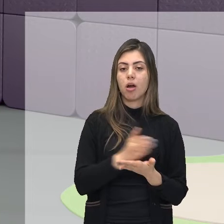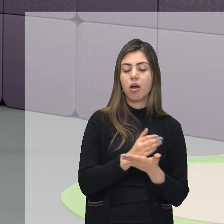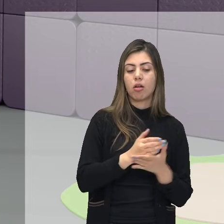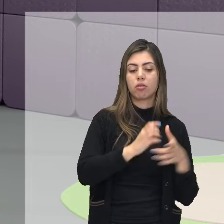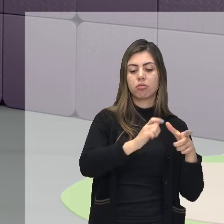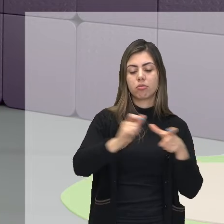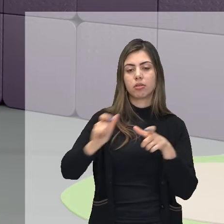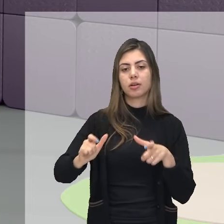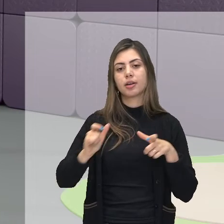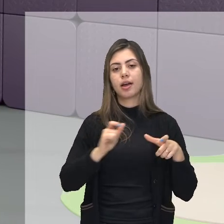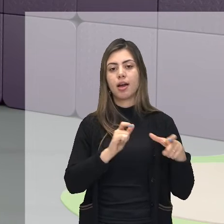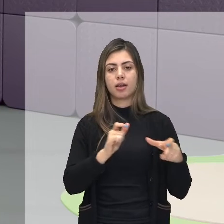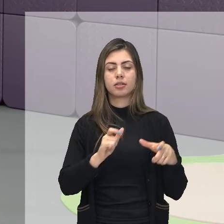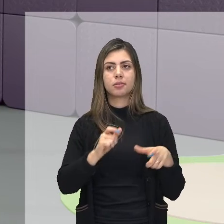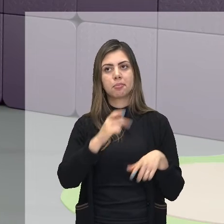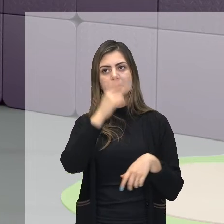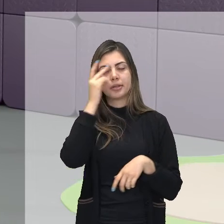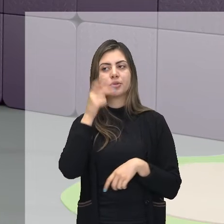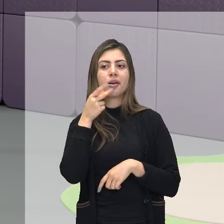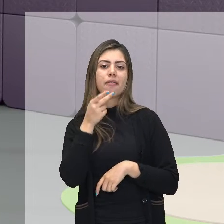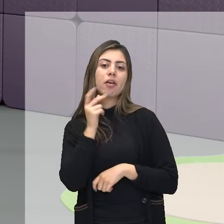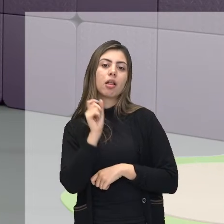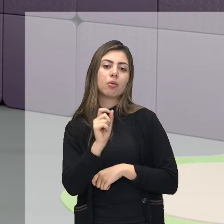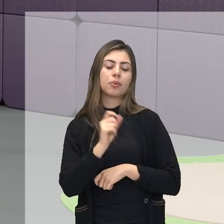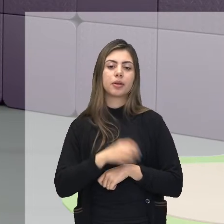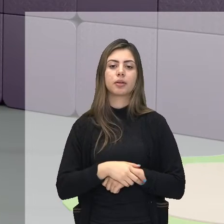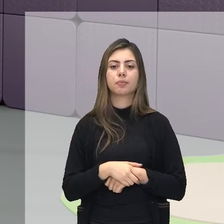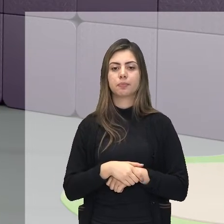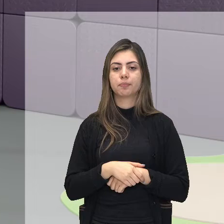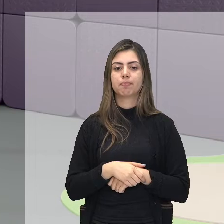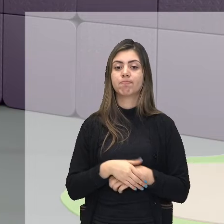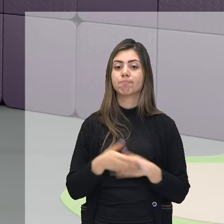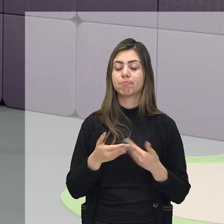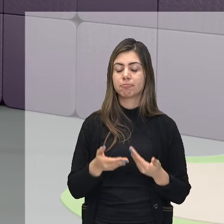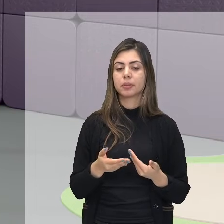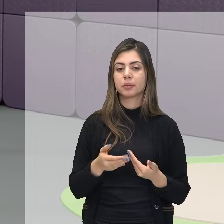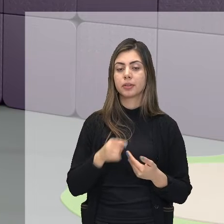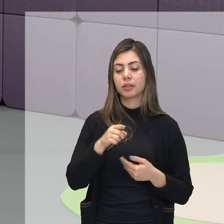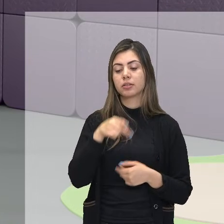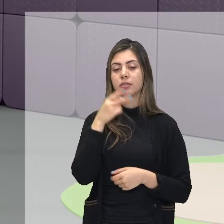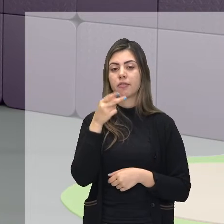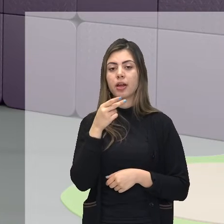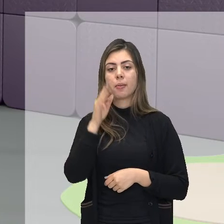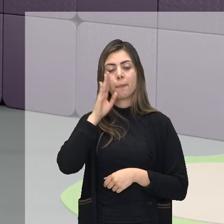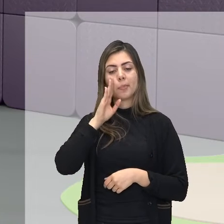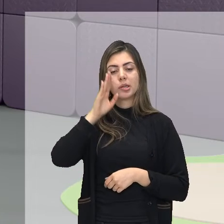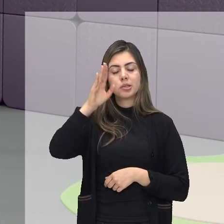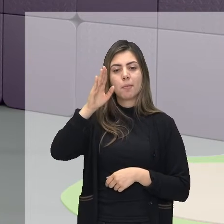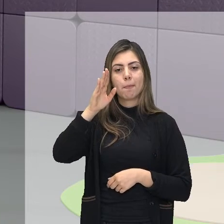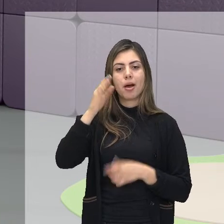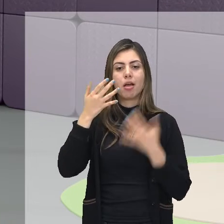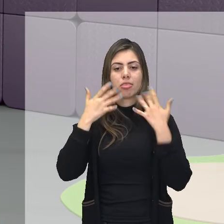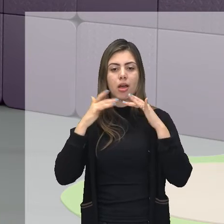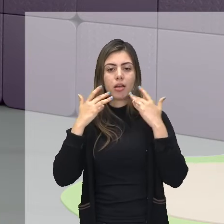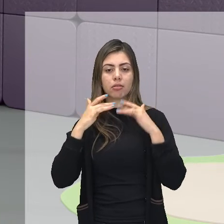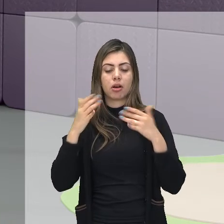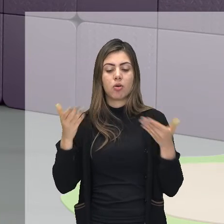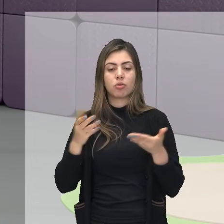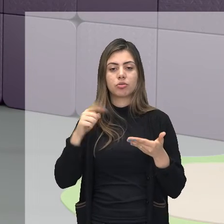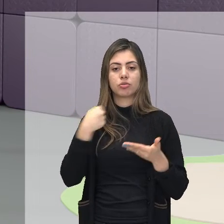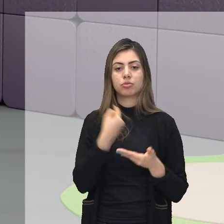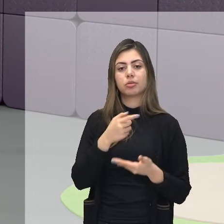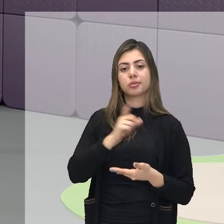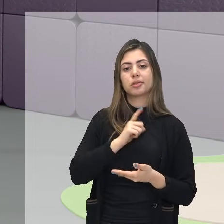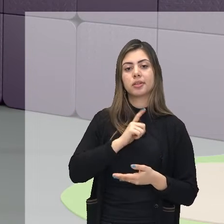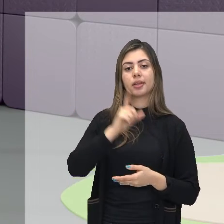costumam dizer, né, algumas pessoas costumam dizer aí que os principais recursos naturais que nós temos hoje é a